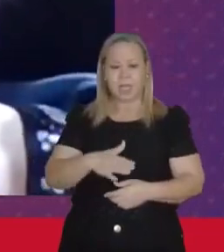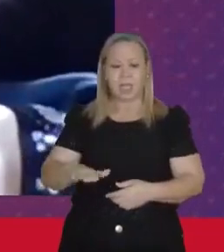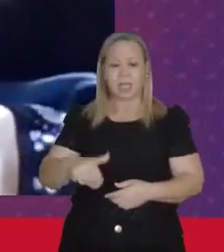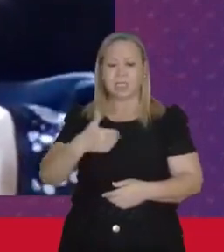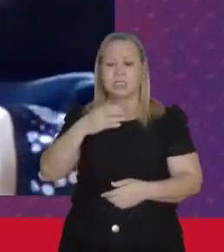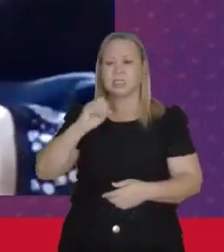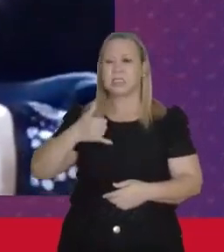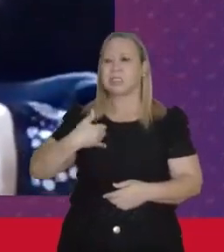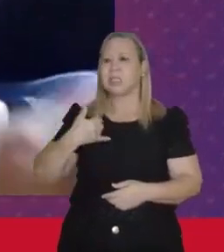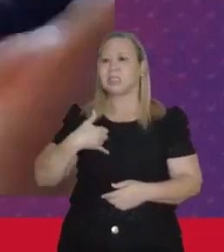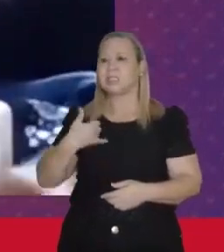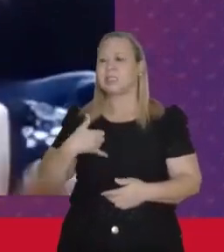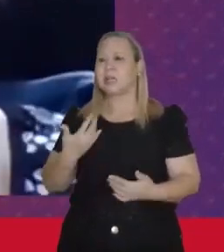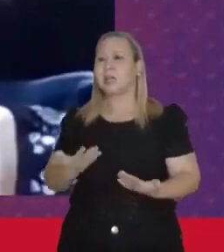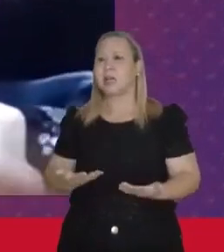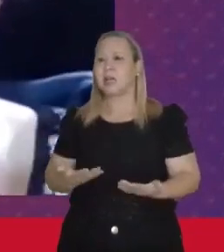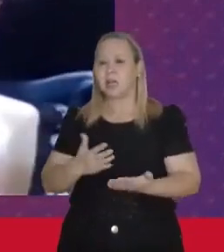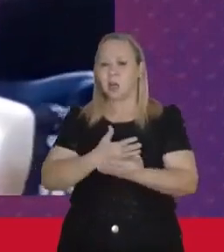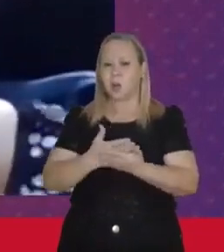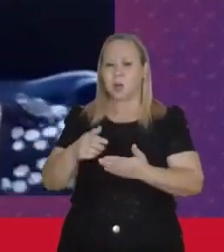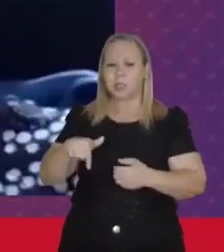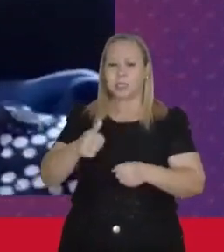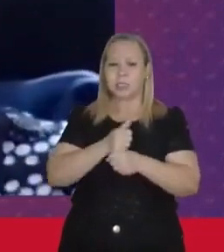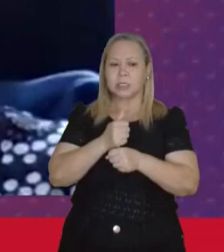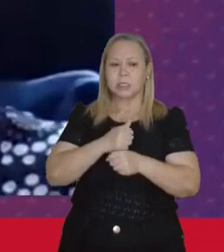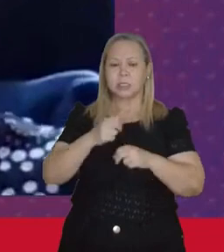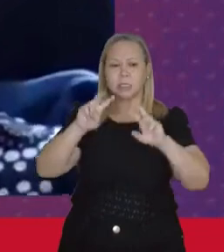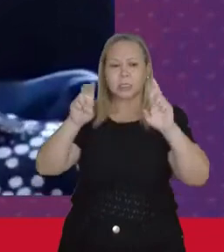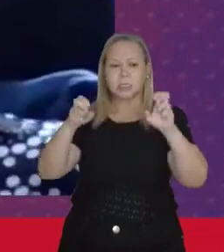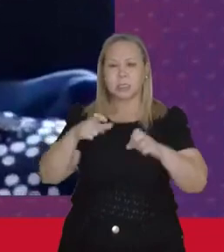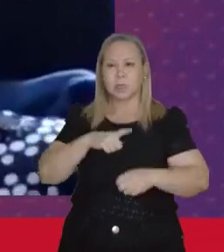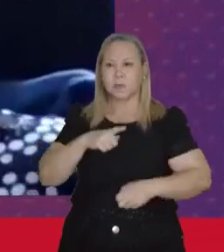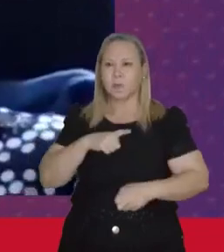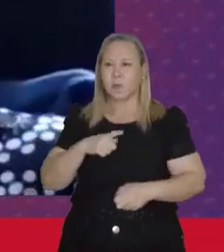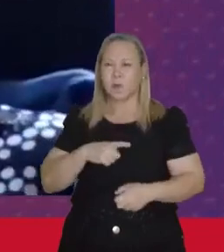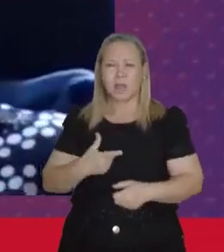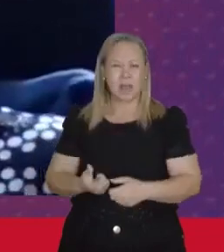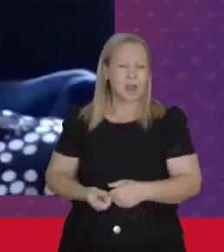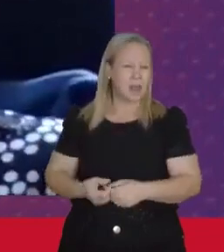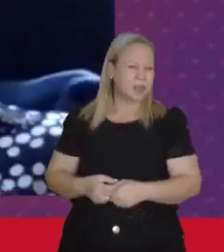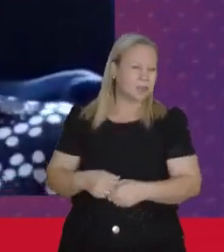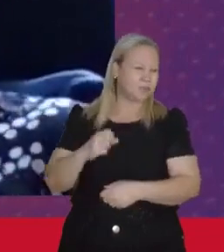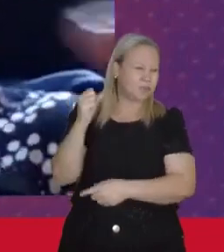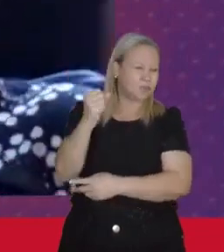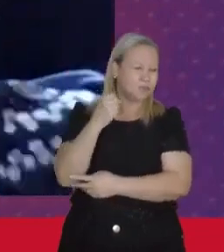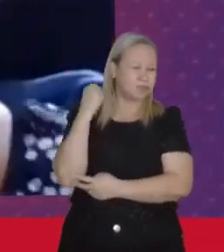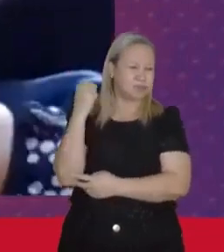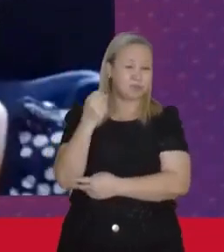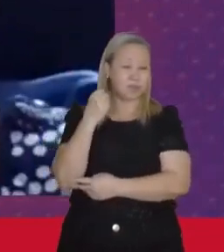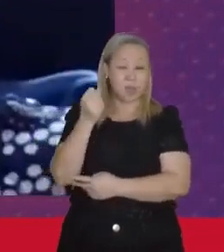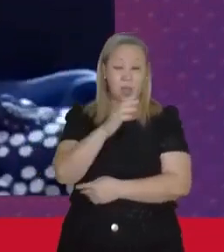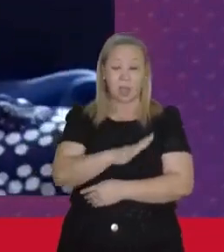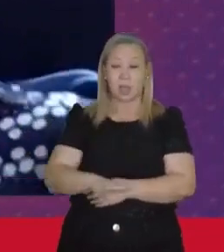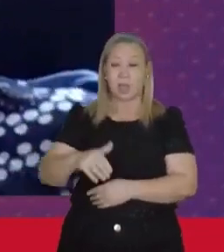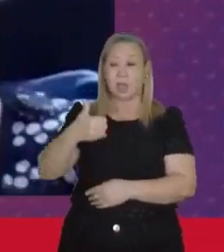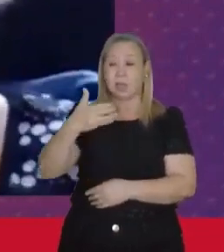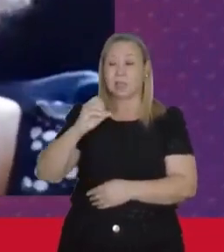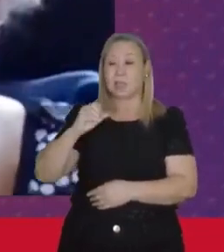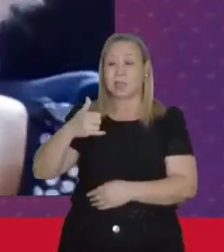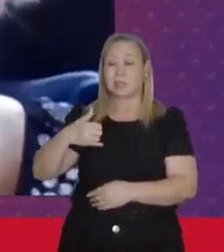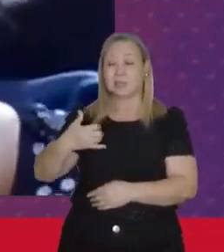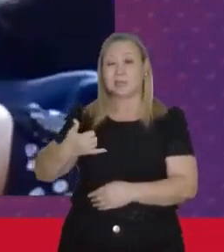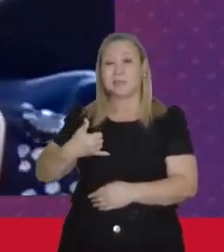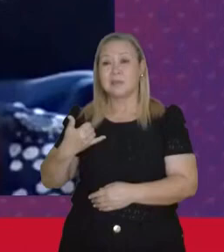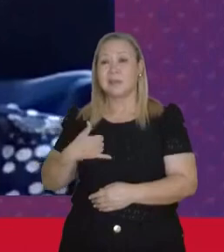passado, no início desse ano, teve um caso bárbaro no Espírito Santo. Uma criança de 10 anos foi